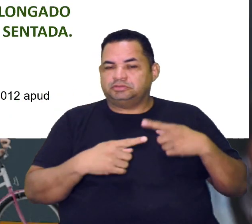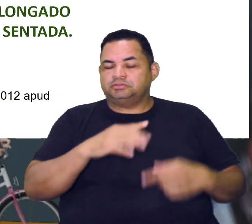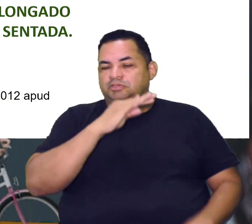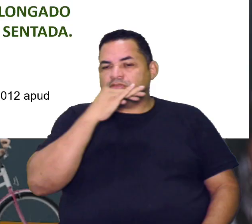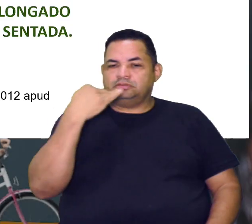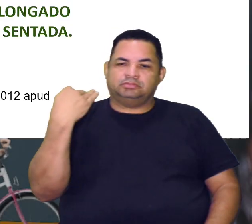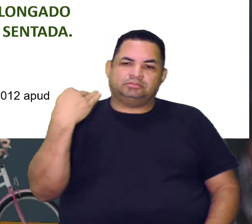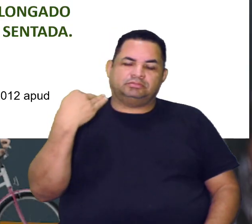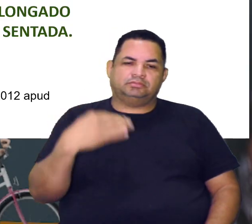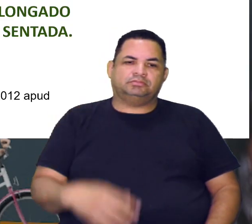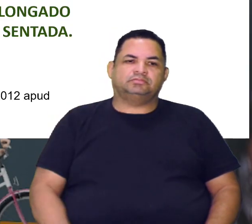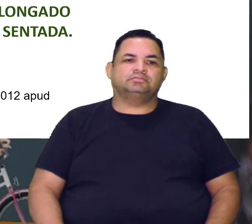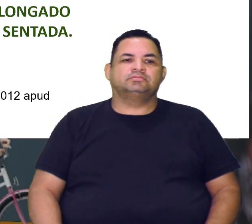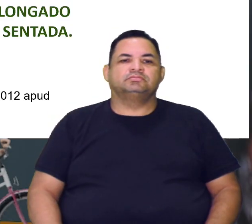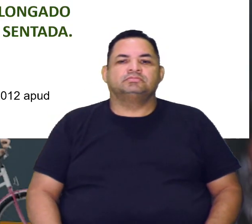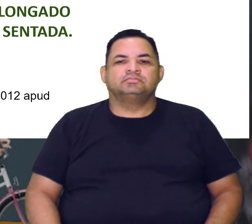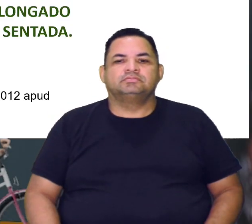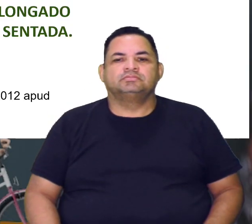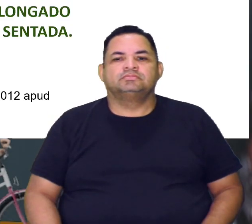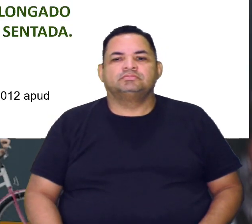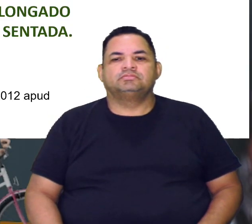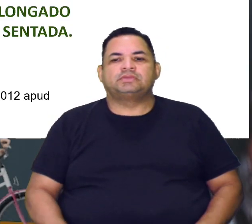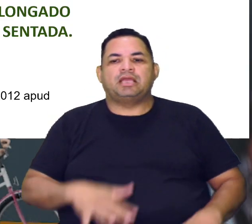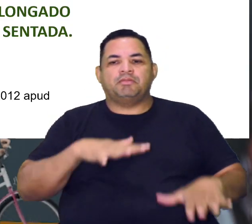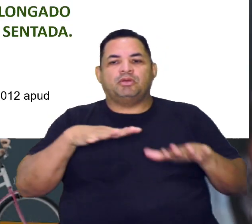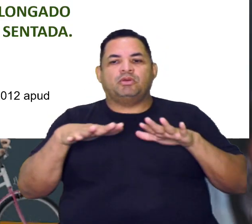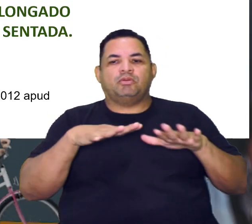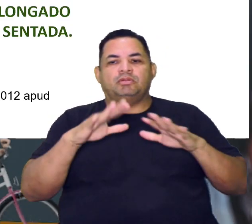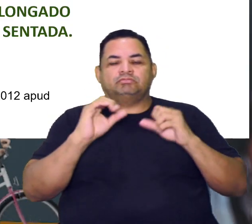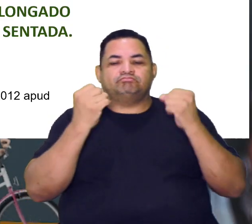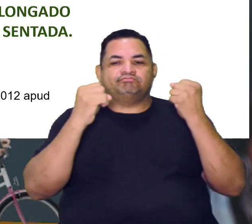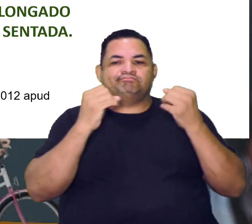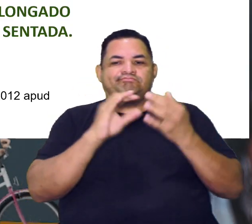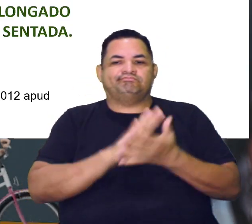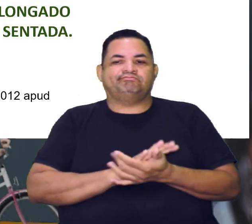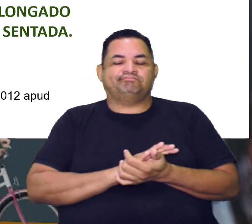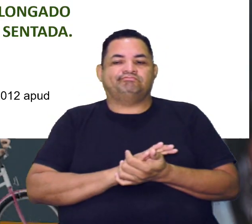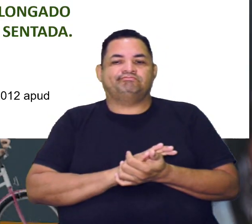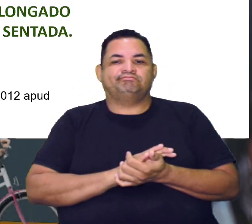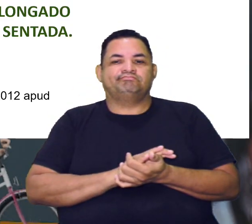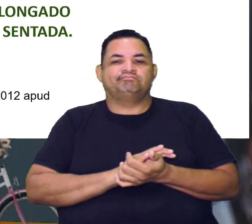mortalidade. Então, ser ativo fisicamente